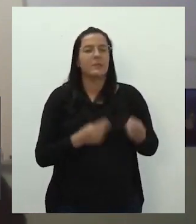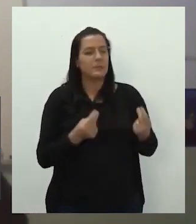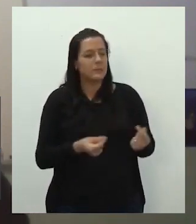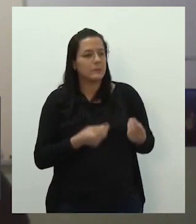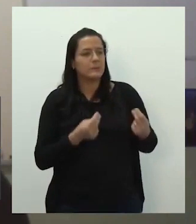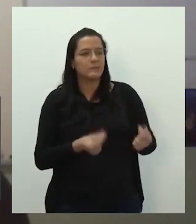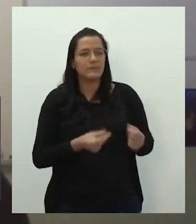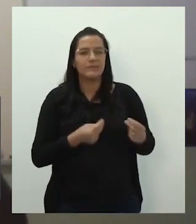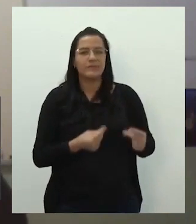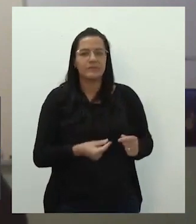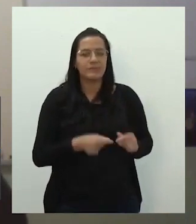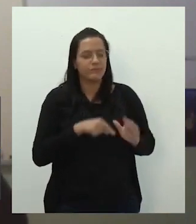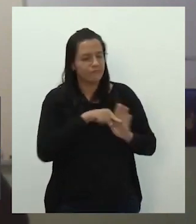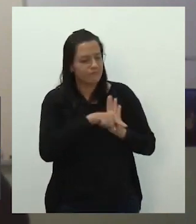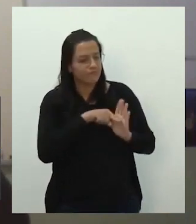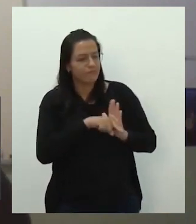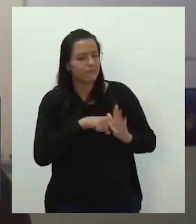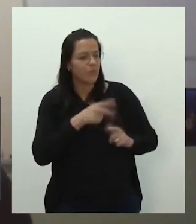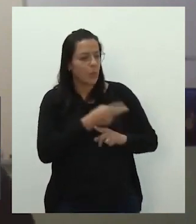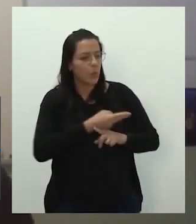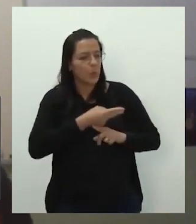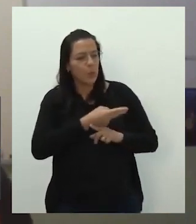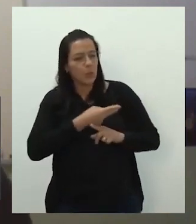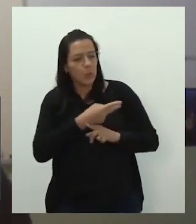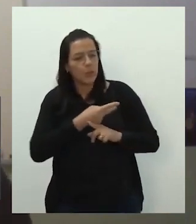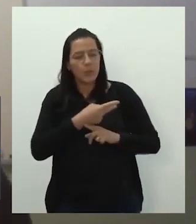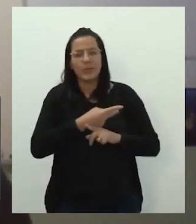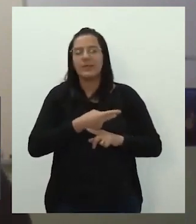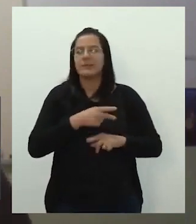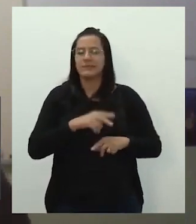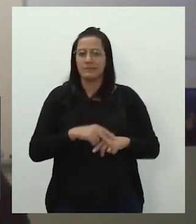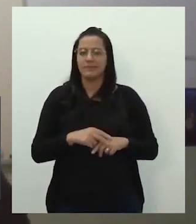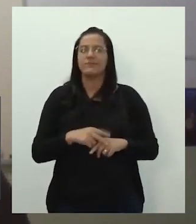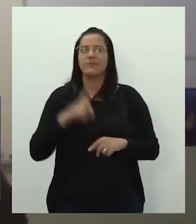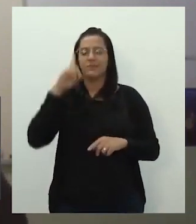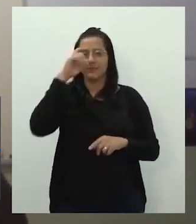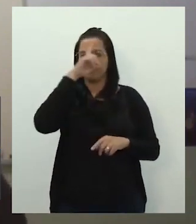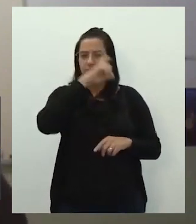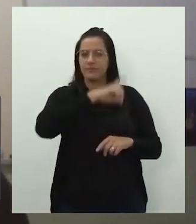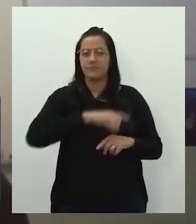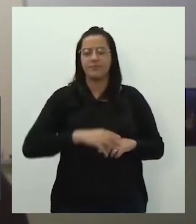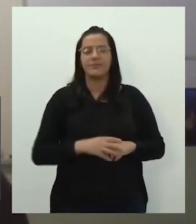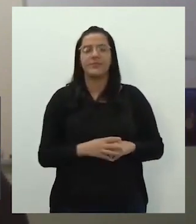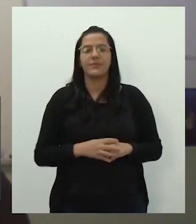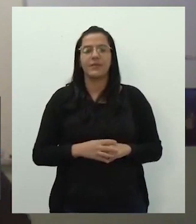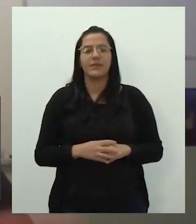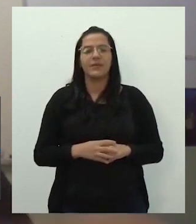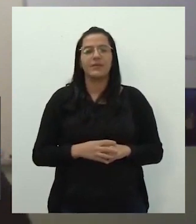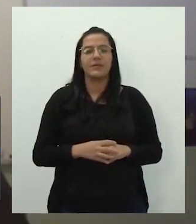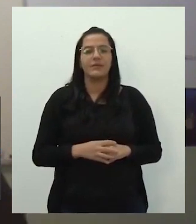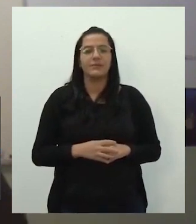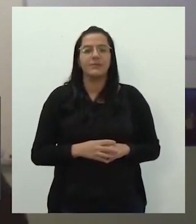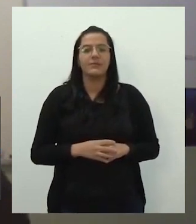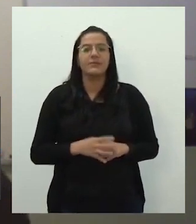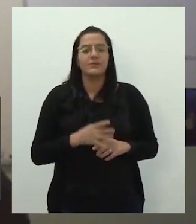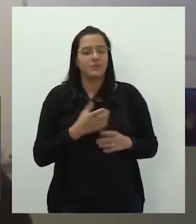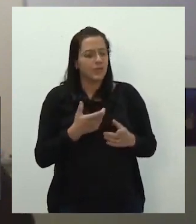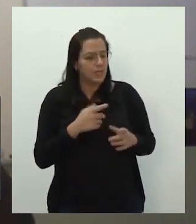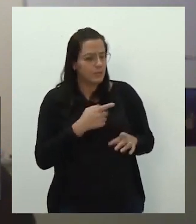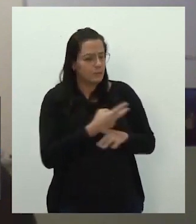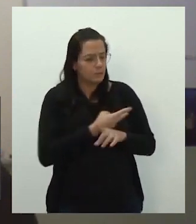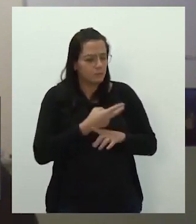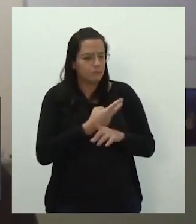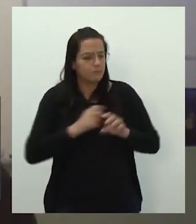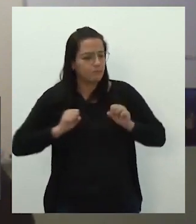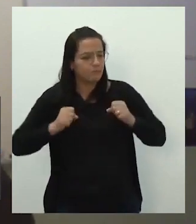ser um vídeo de acesso livre, a gente gasta um tempo aí procurando para poder escolher o melhor vídeo